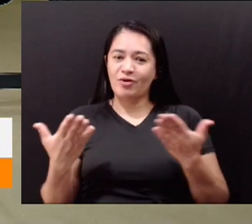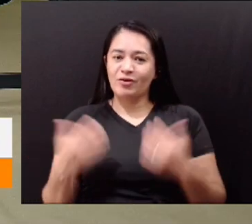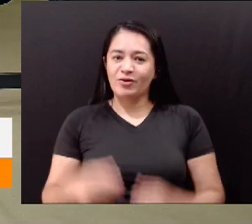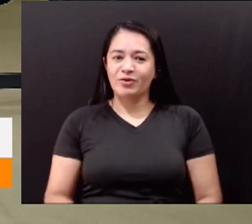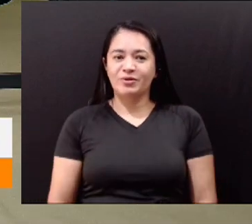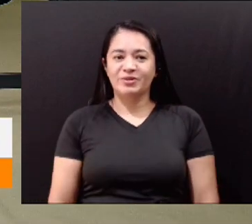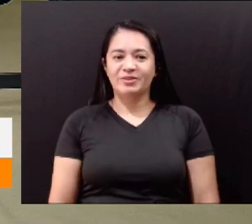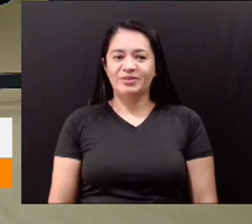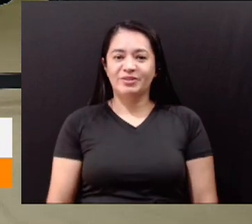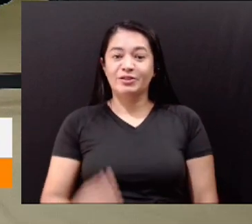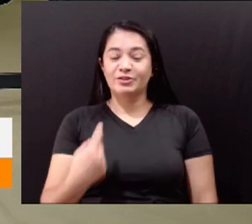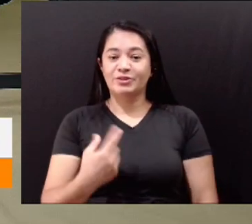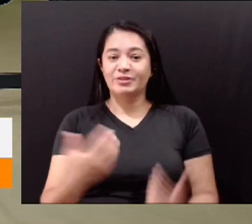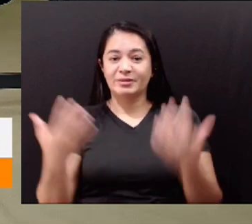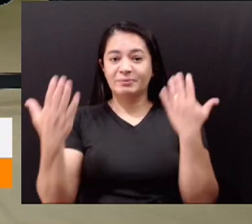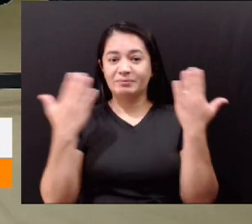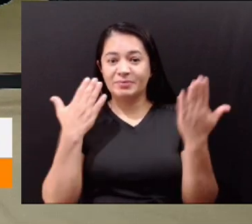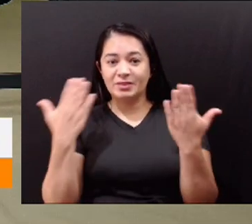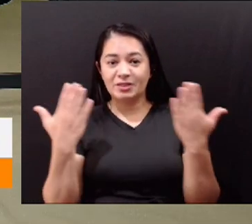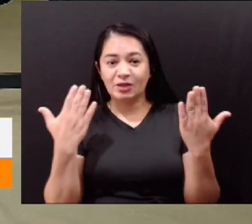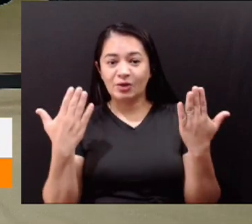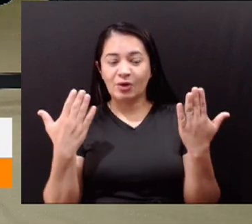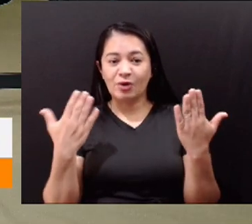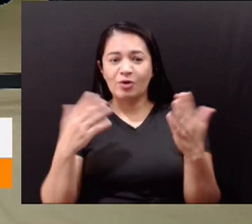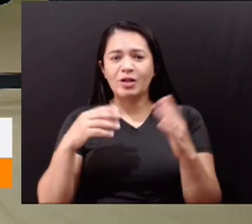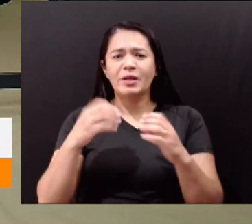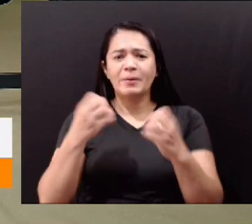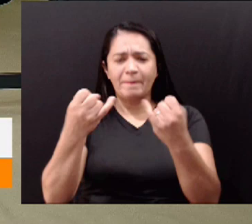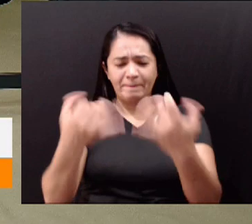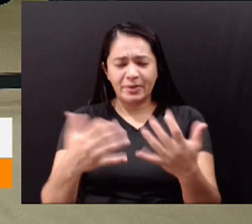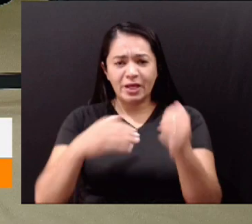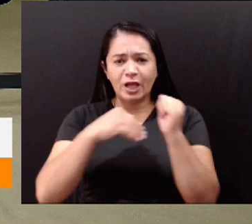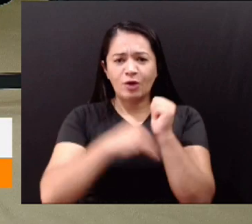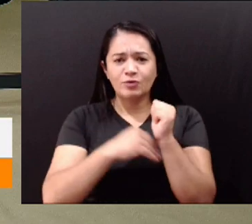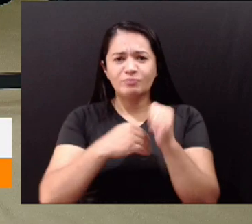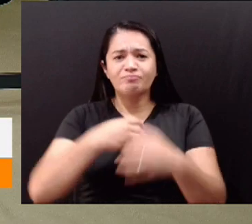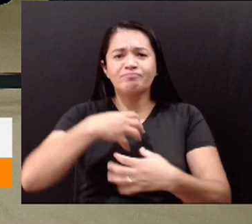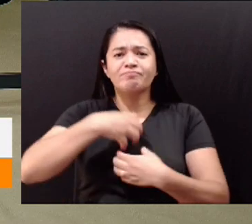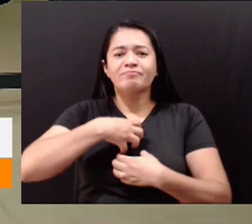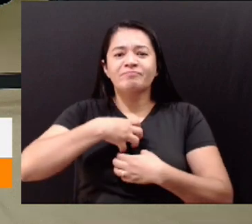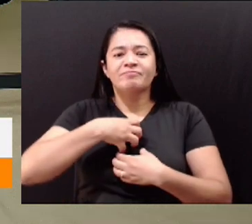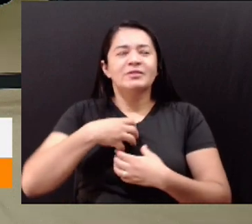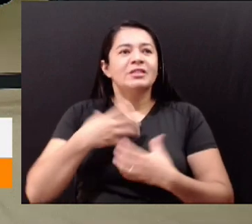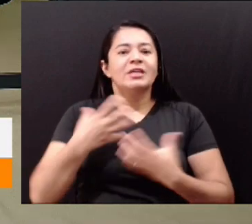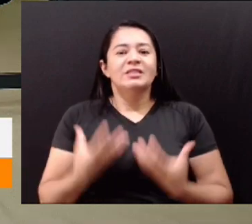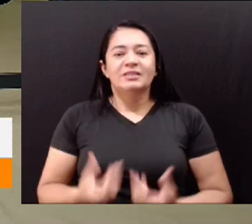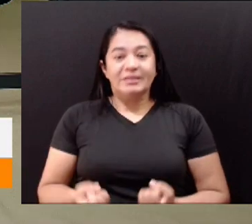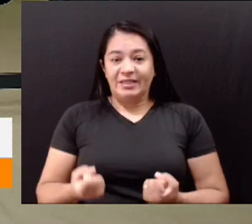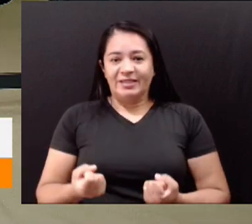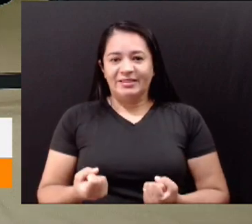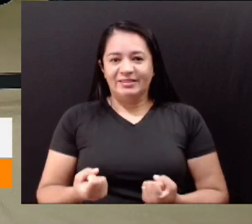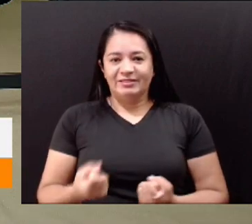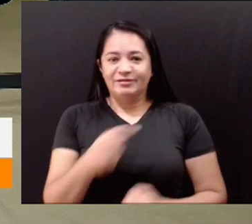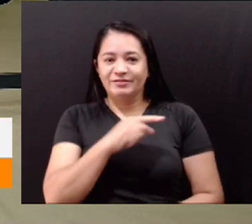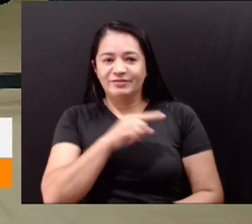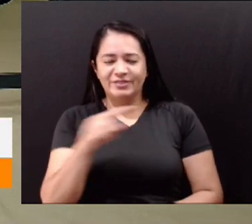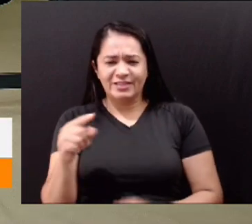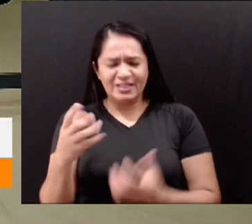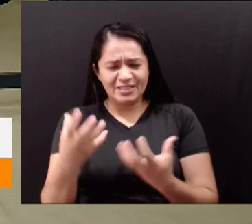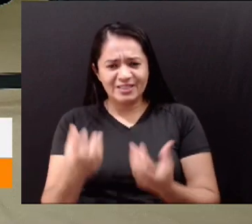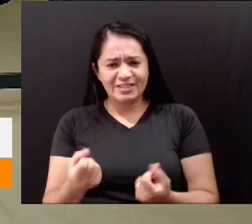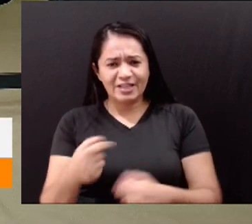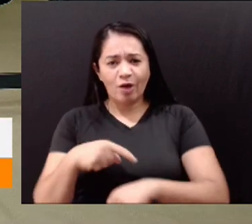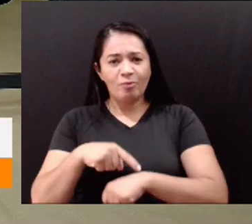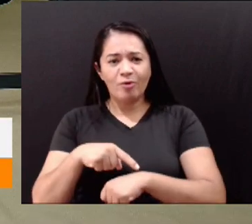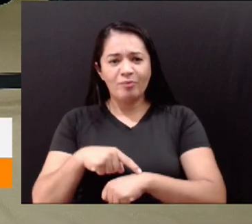gente o segredo dessa sensação de pertencimento, dessa questão de você aceitar o momento e desfrutar